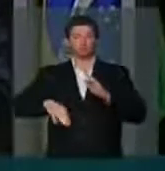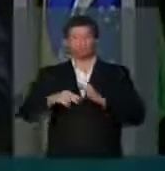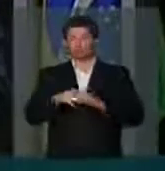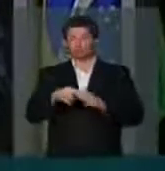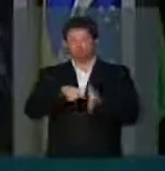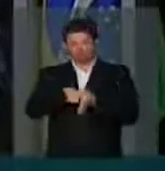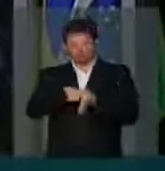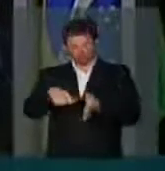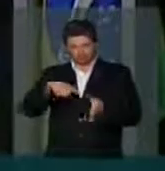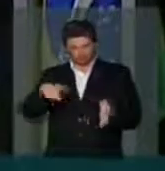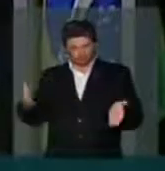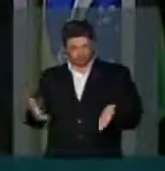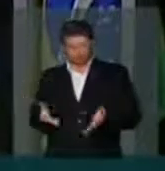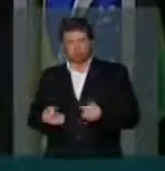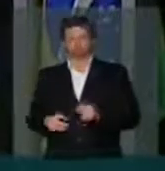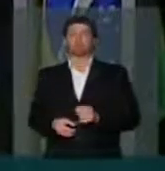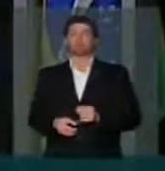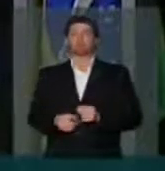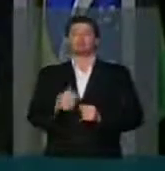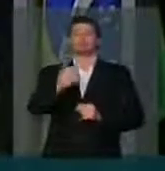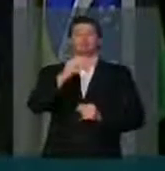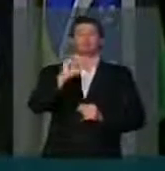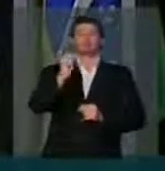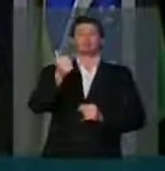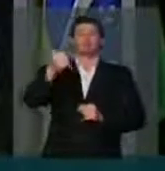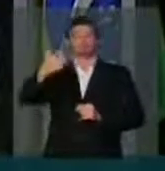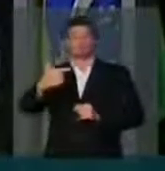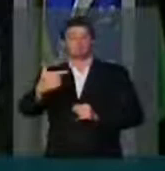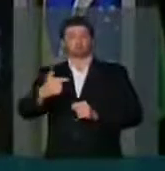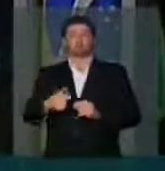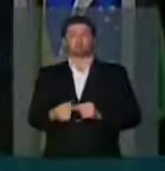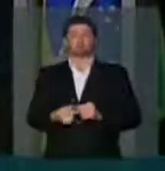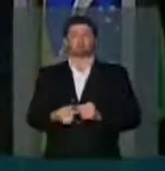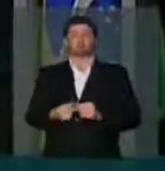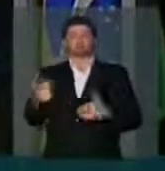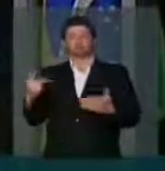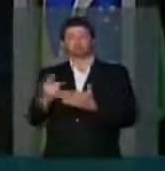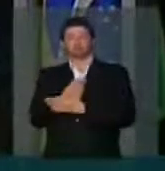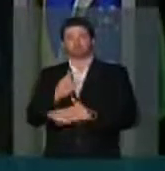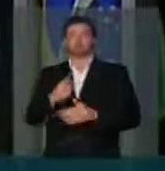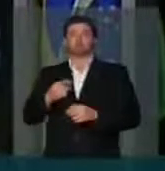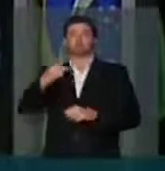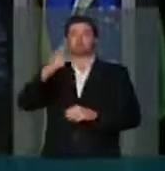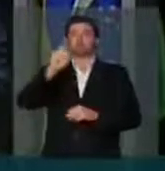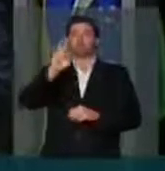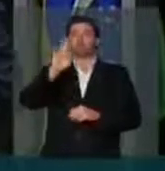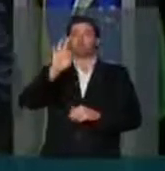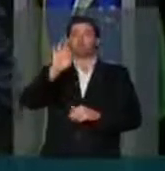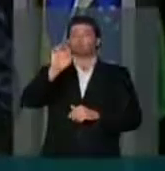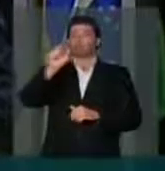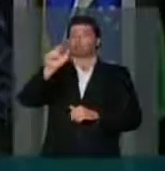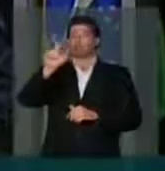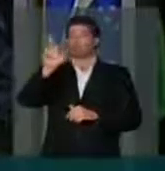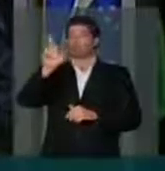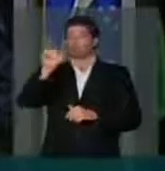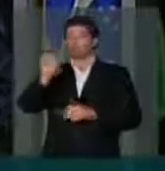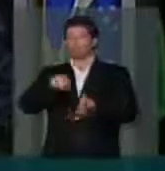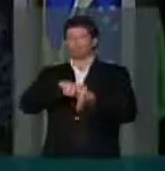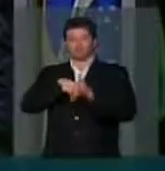estão apurando. Em 2012, estoura a Operação Porto Seguro, que